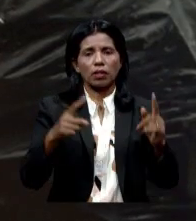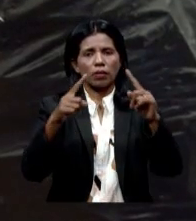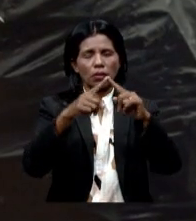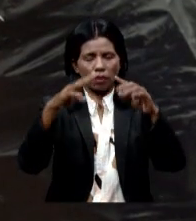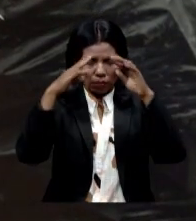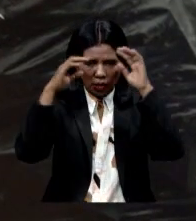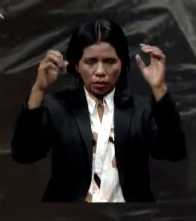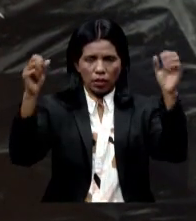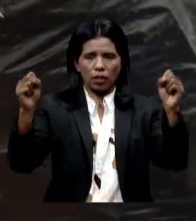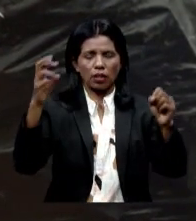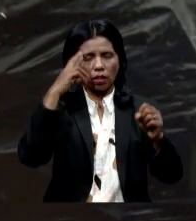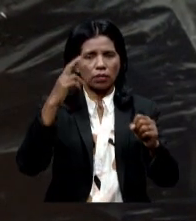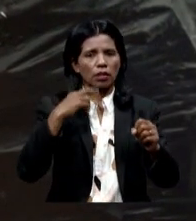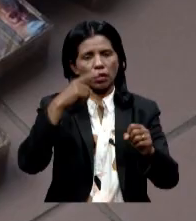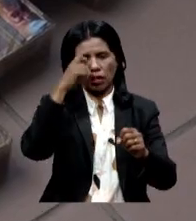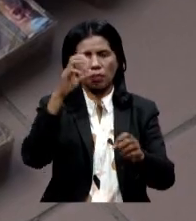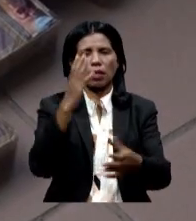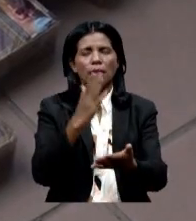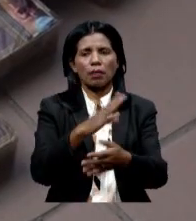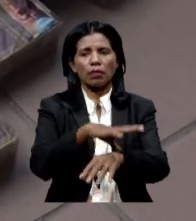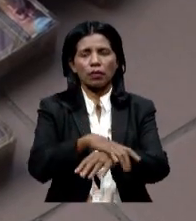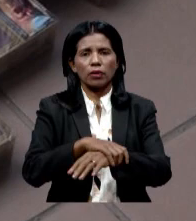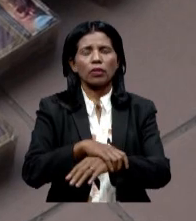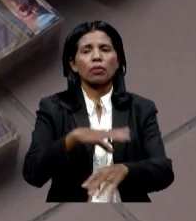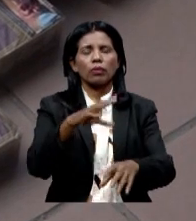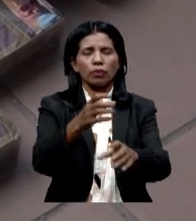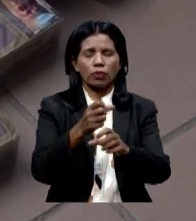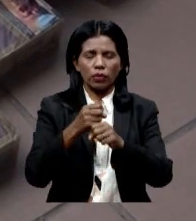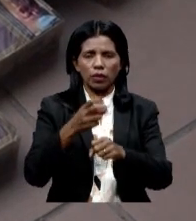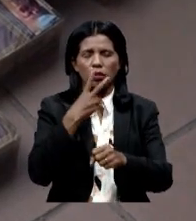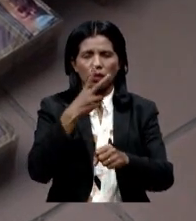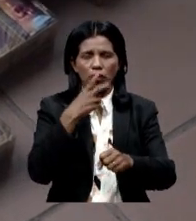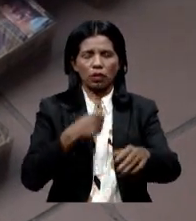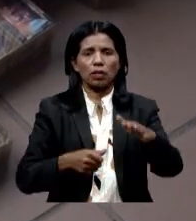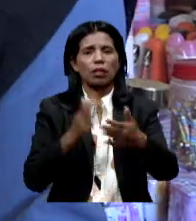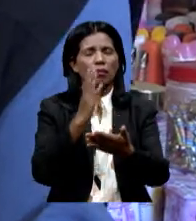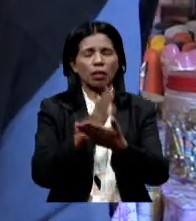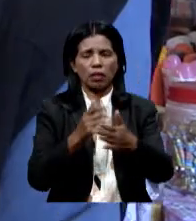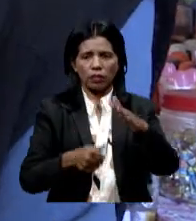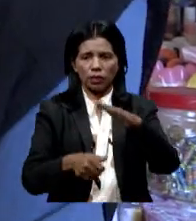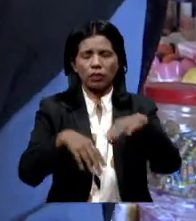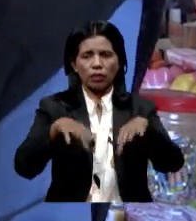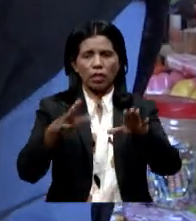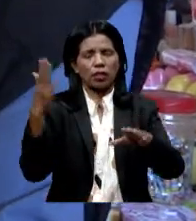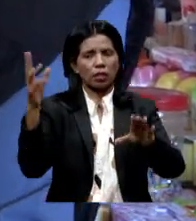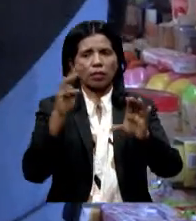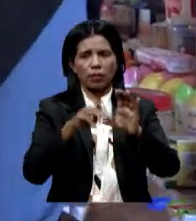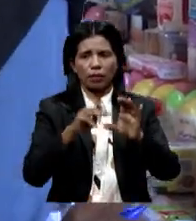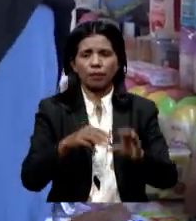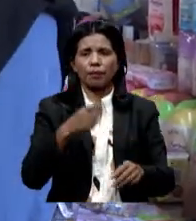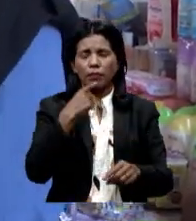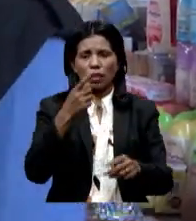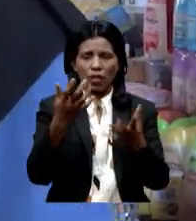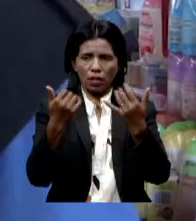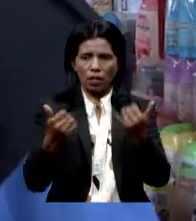República, Geram Jorta, tava prende negociante Sira nia cigarro contrabando nebe fang iha mercado. Viriato Paulo Hateten, de